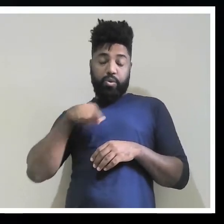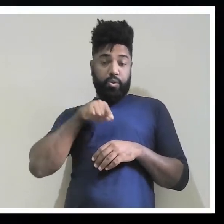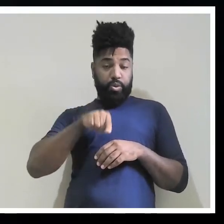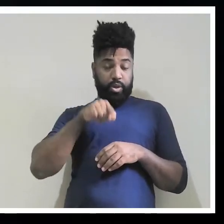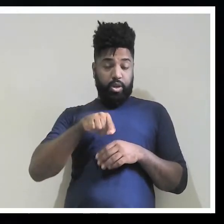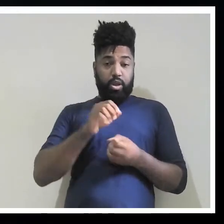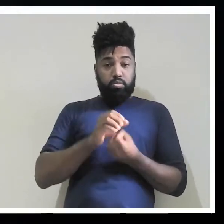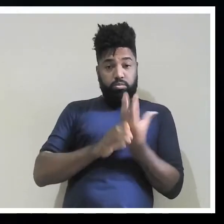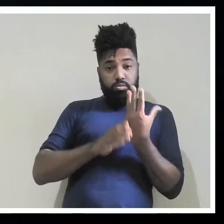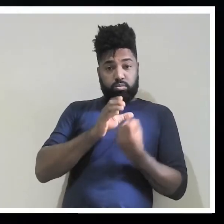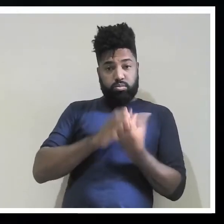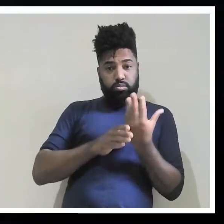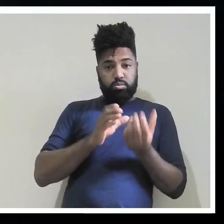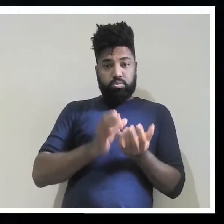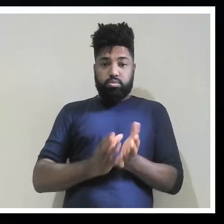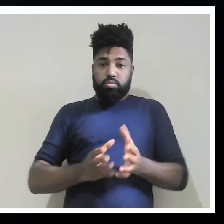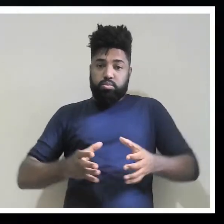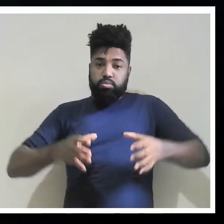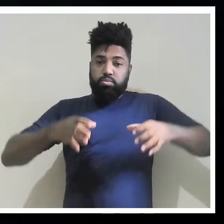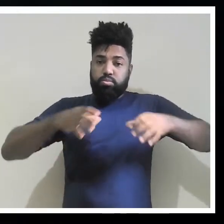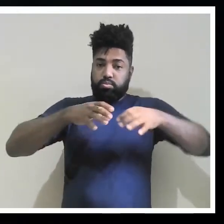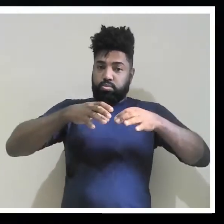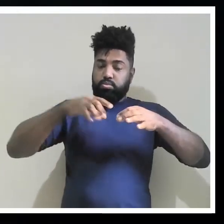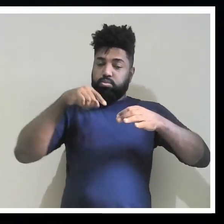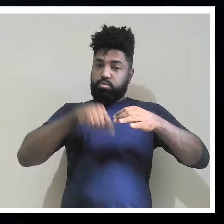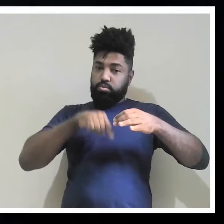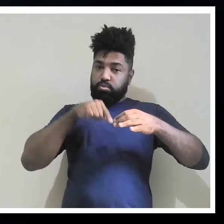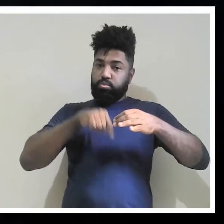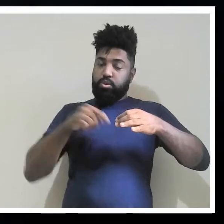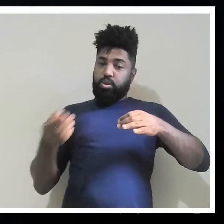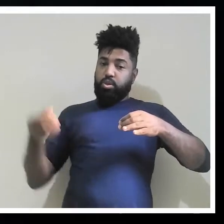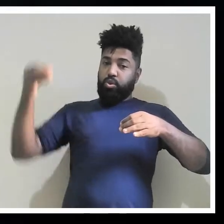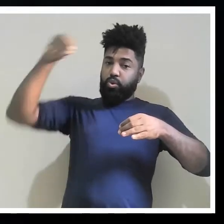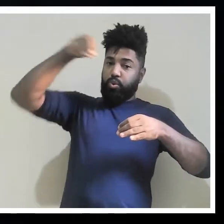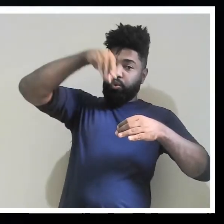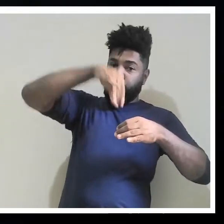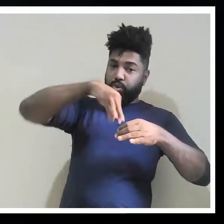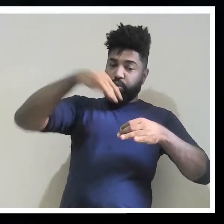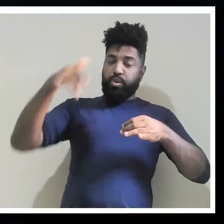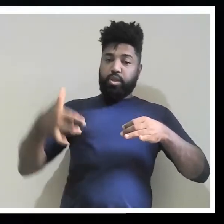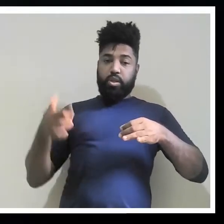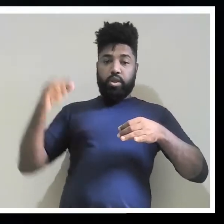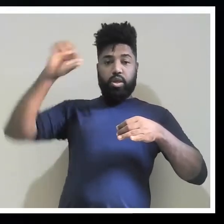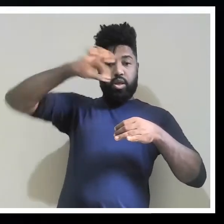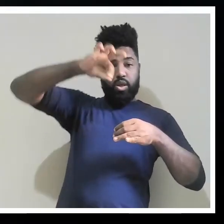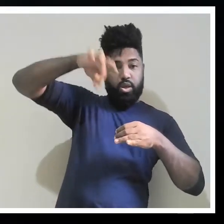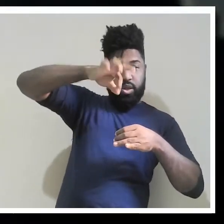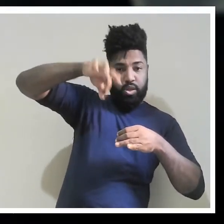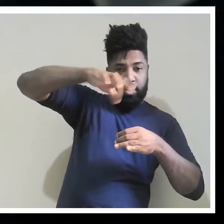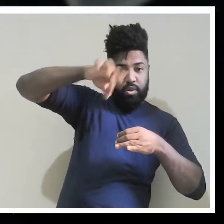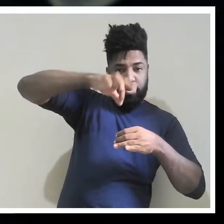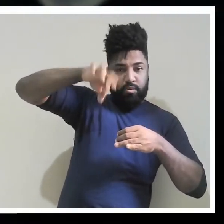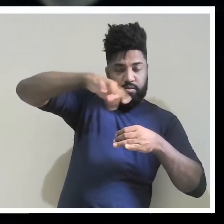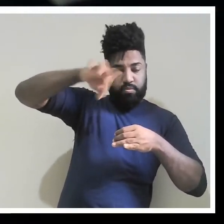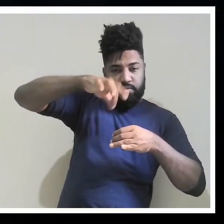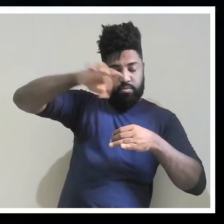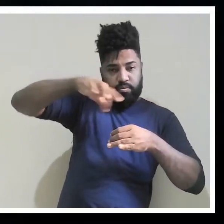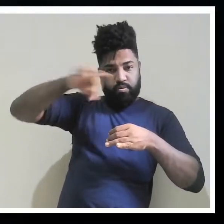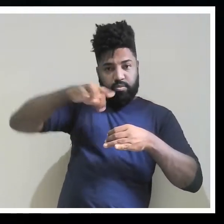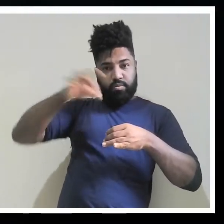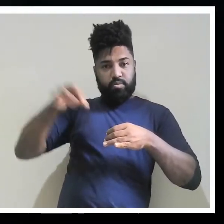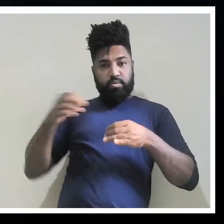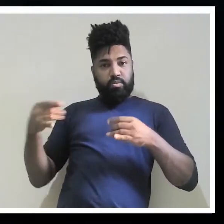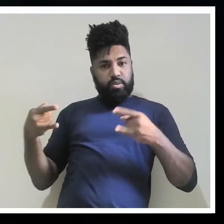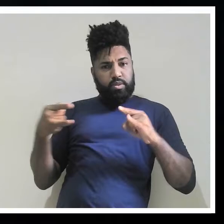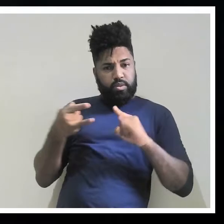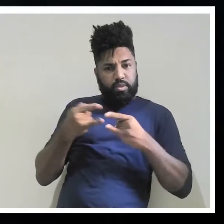é um balão reacional de fundo redondo em que nós adicionamos também uma barra de agitação magnética e, claro, um agitador magnético